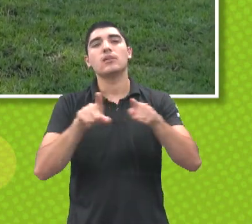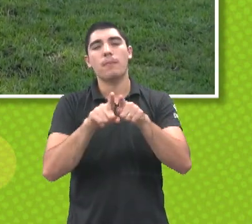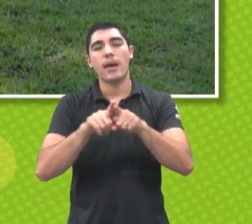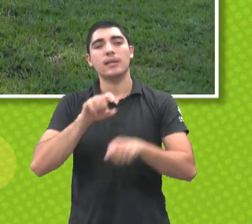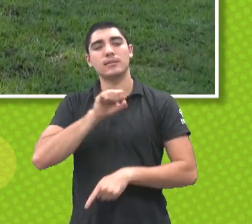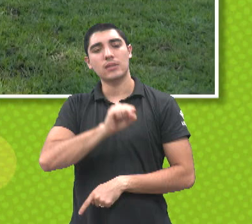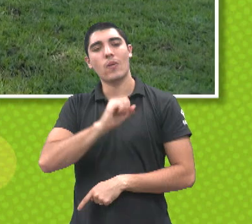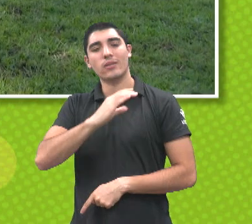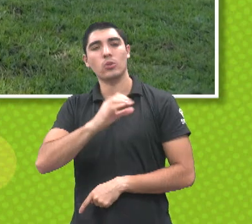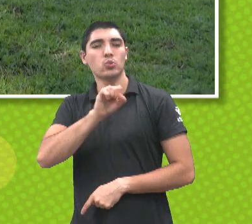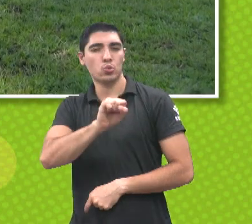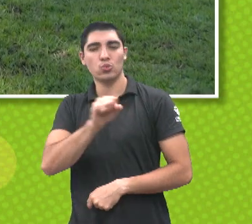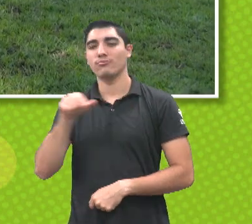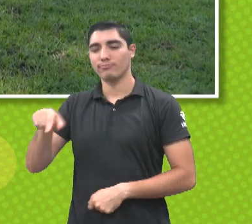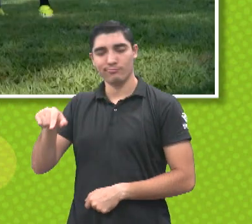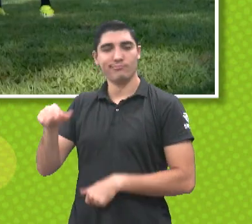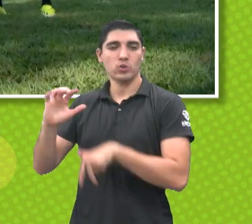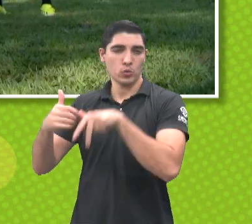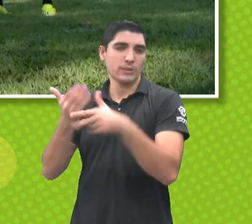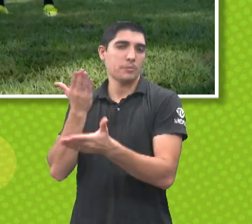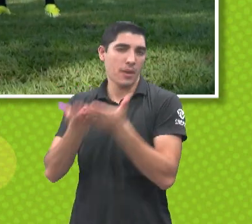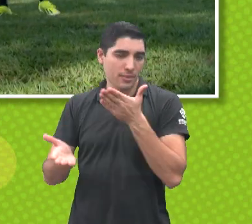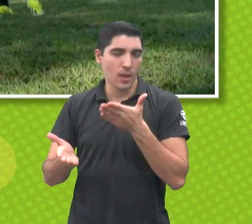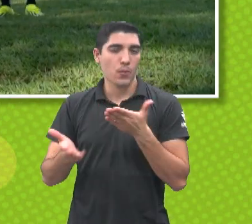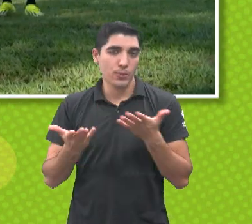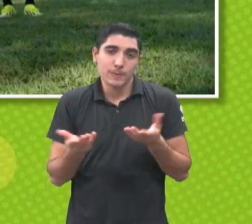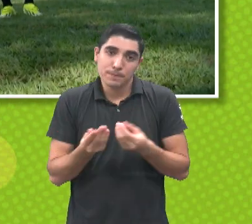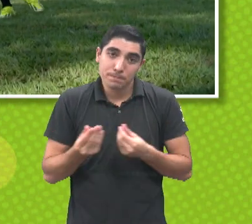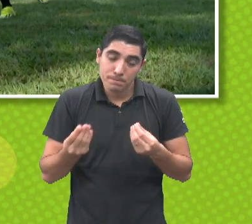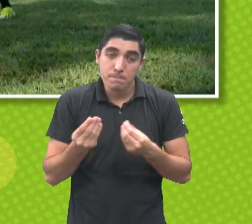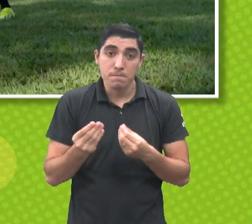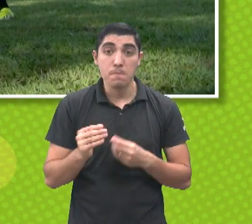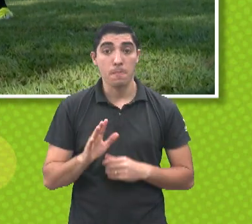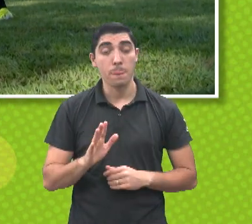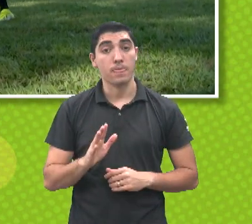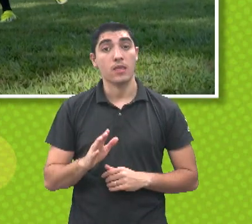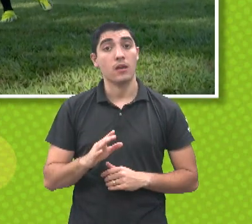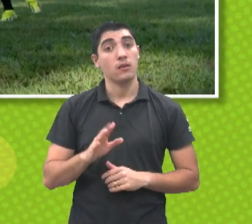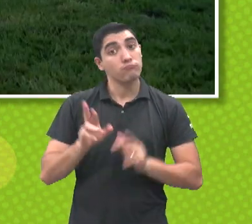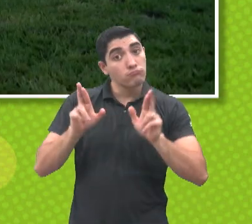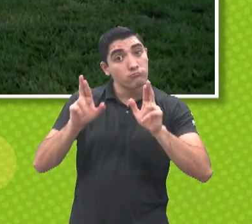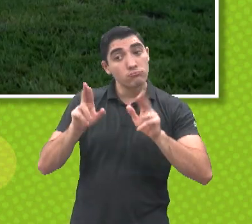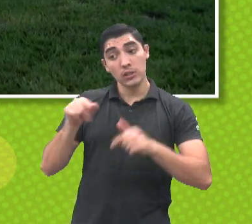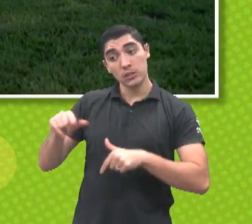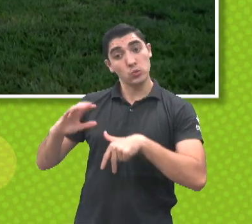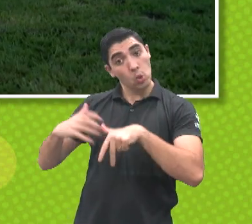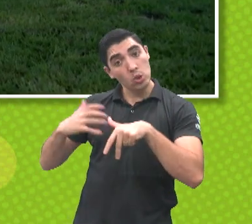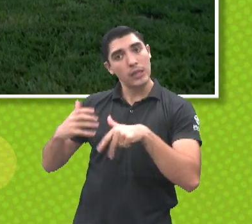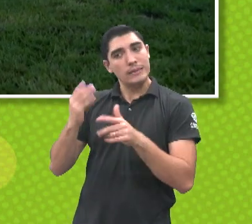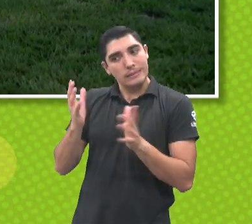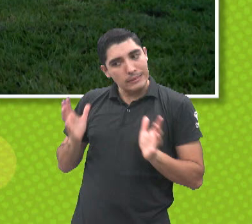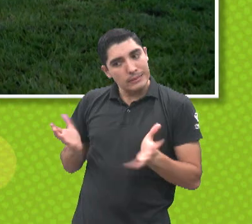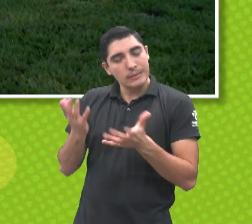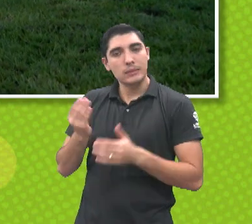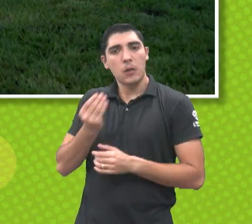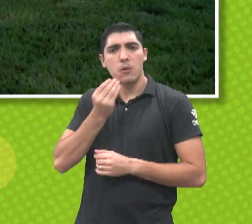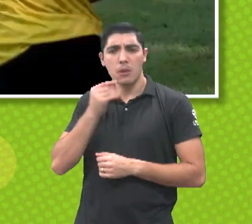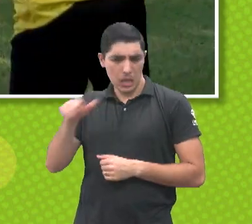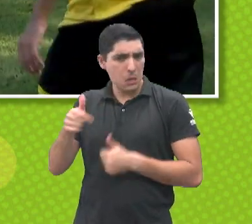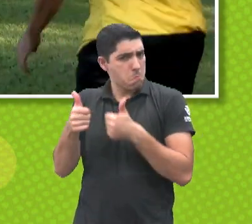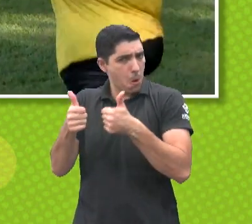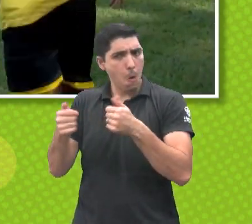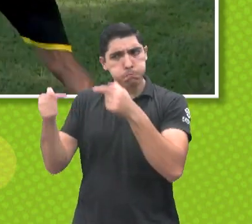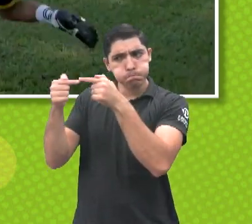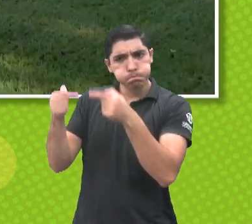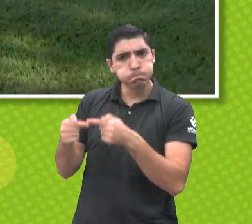também. Enfim, é mais um estímulo para o time do Joseense. O time do Joseense que está bem encaixadinho, foi muito